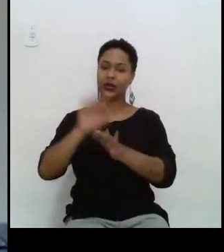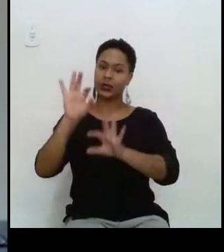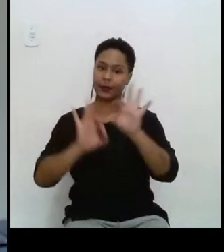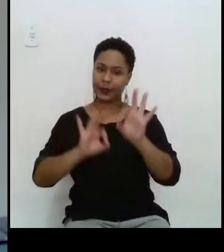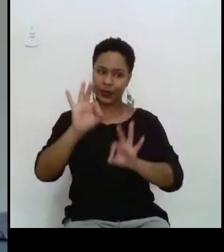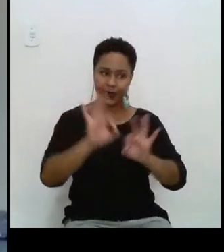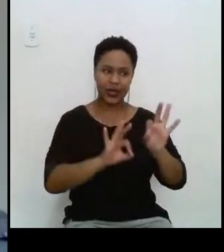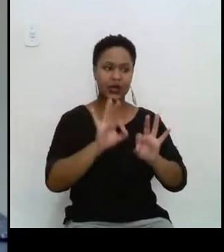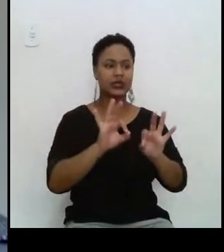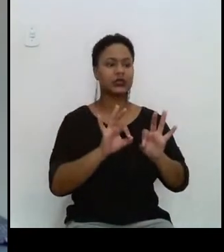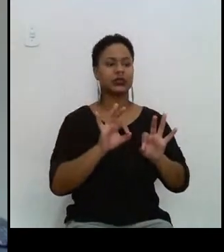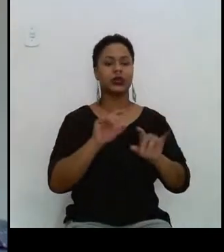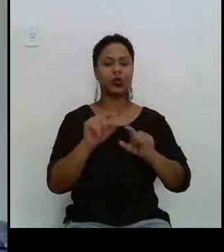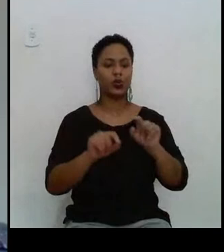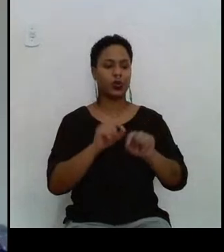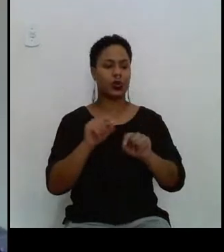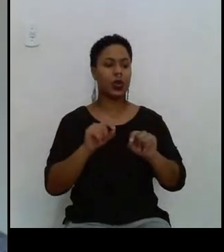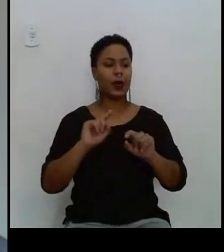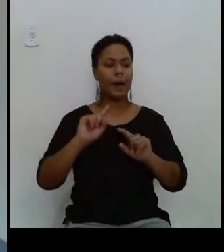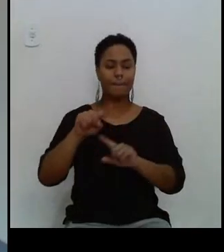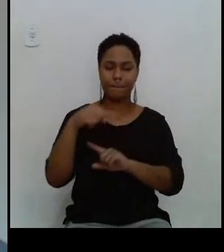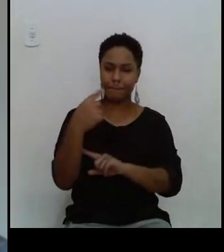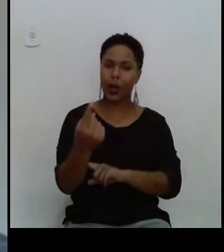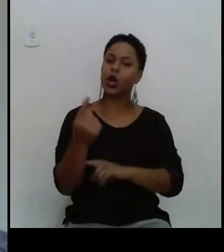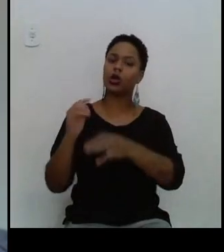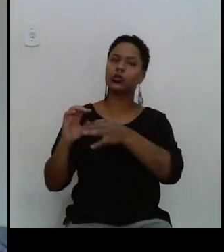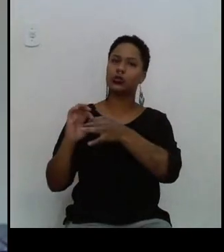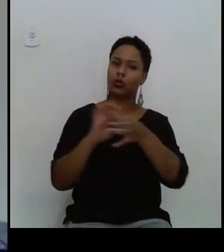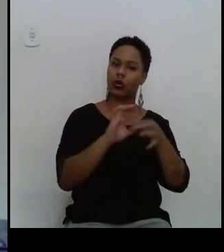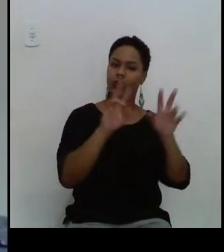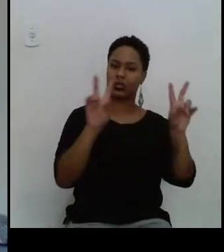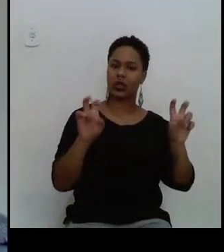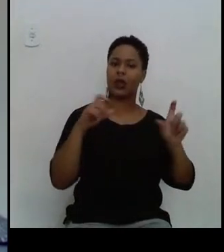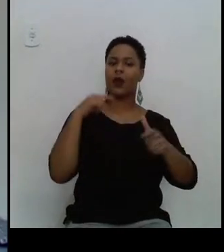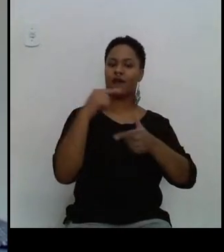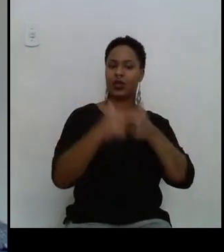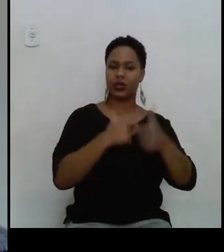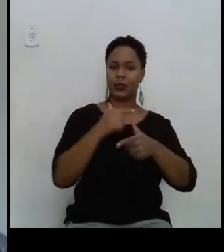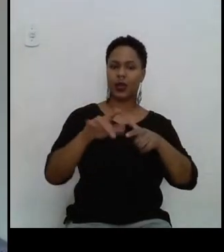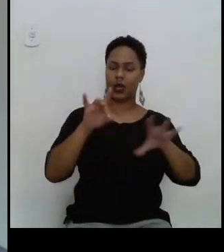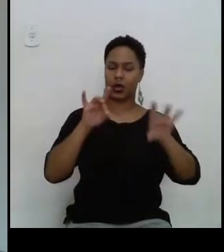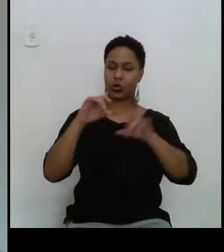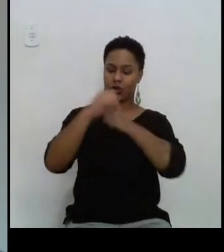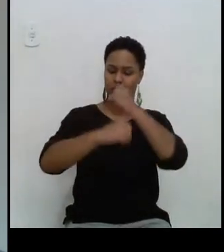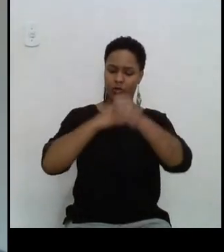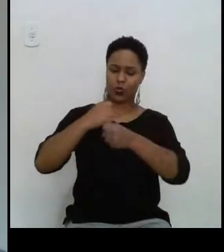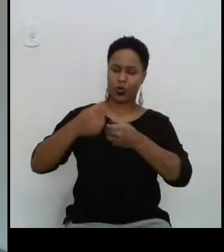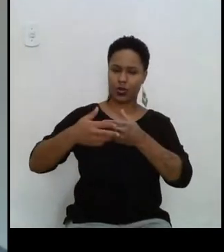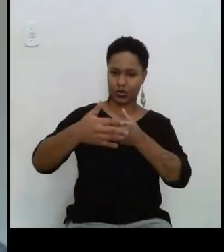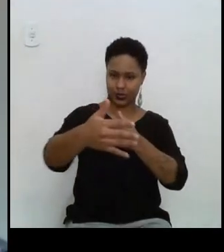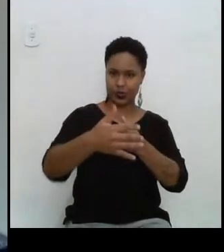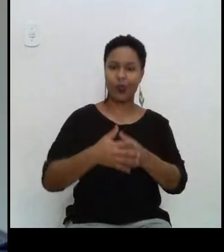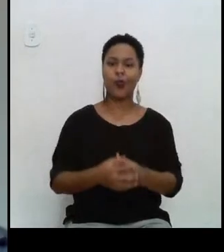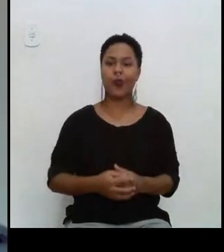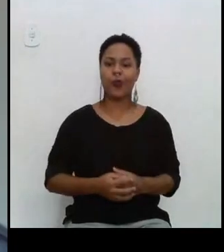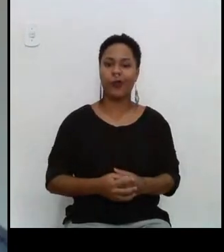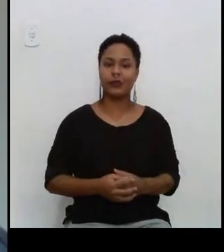os próximos dez sistemáticos serão trabalhados pela curadoria nos próximos anos é